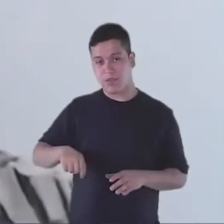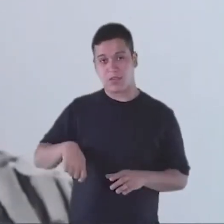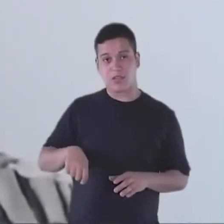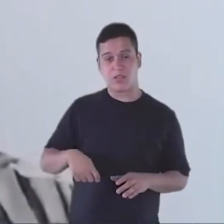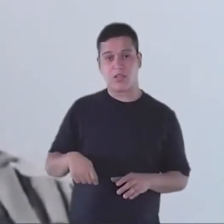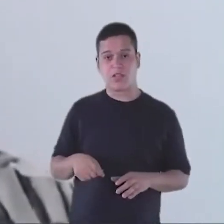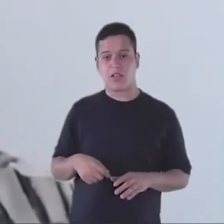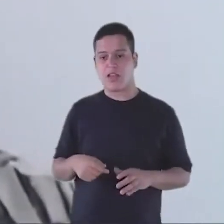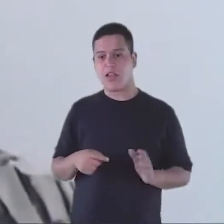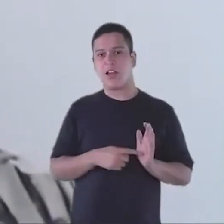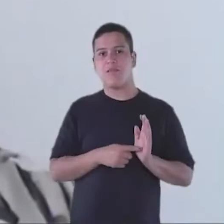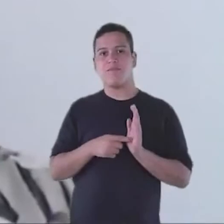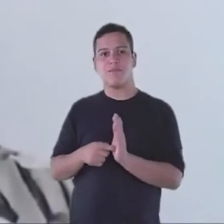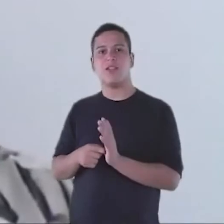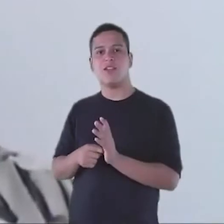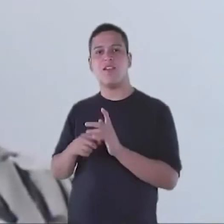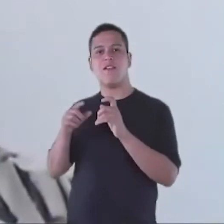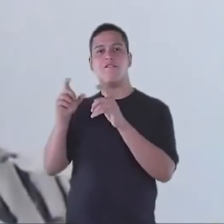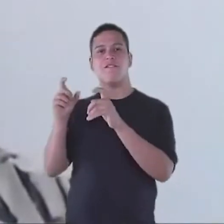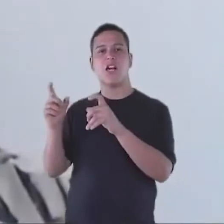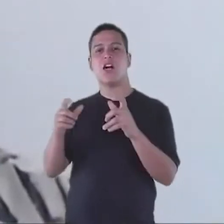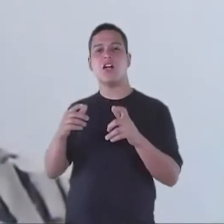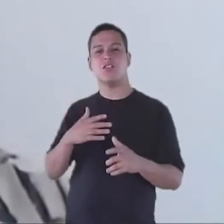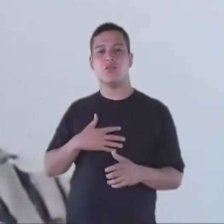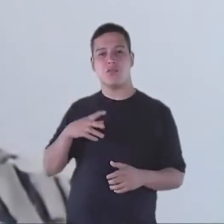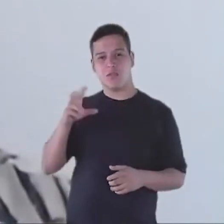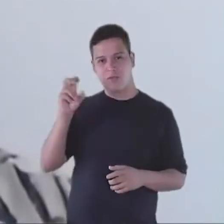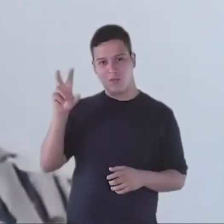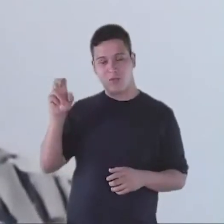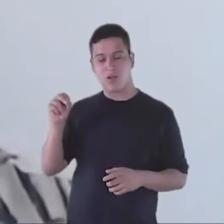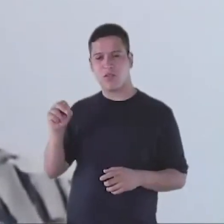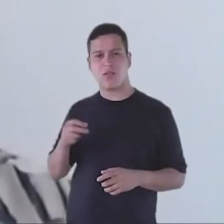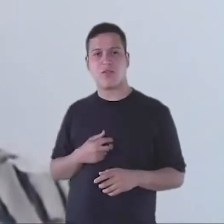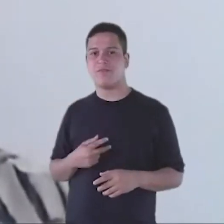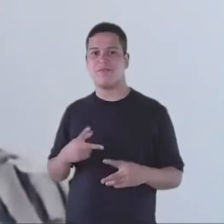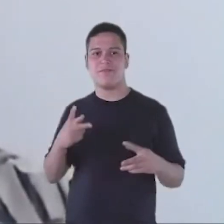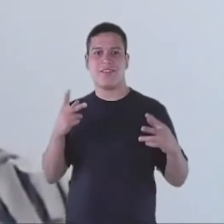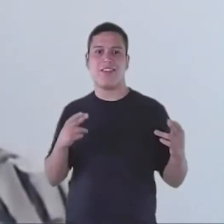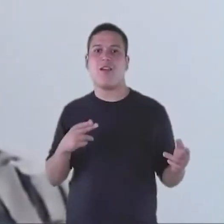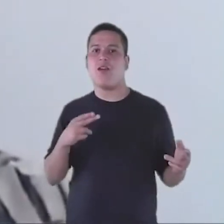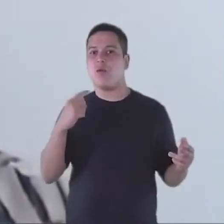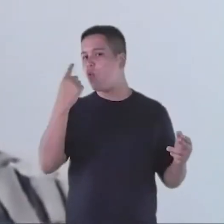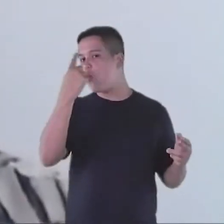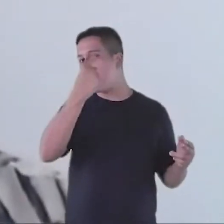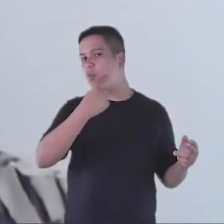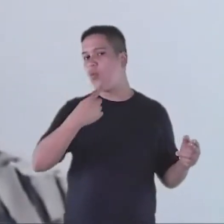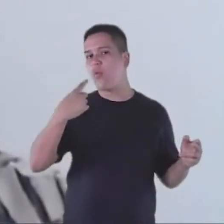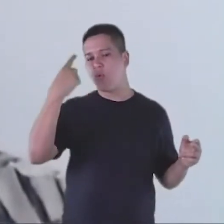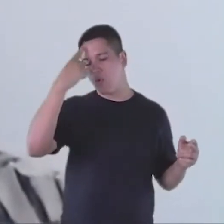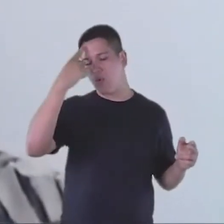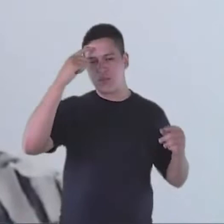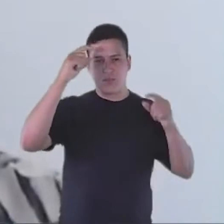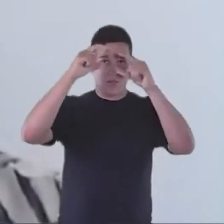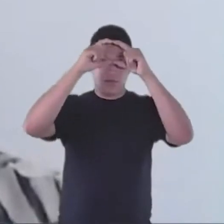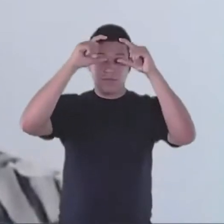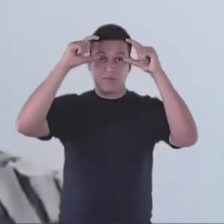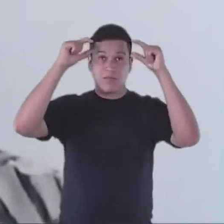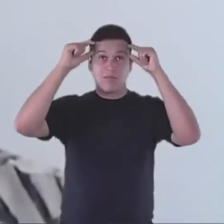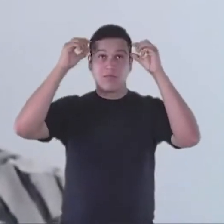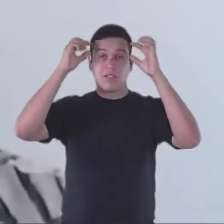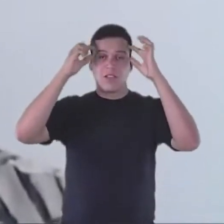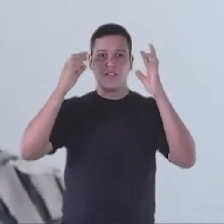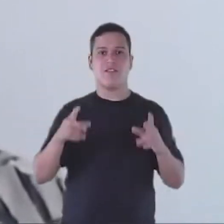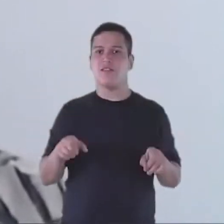as fotos do meu avô. A mesma cara, o mesmo desvio de septo, a mesma testa